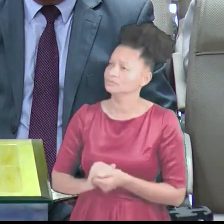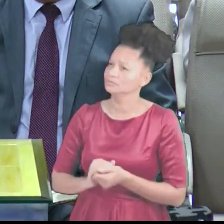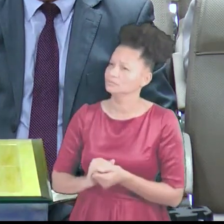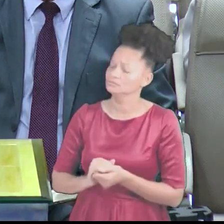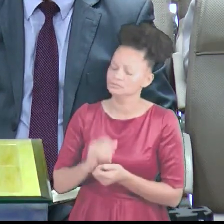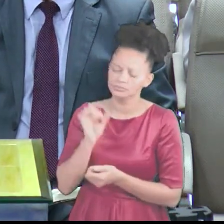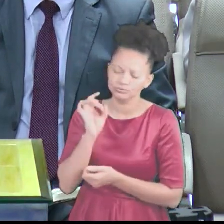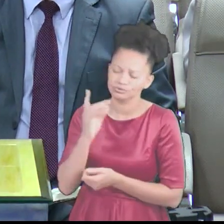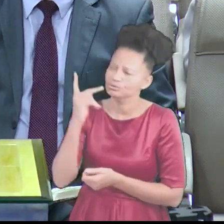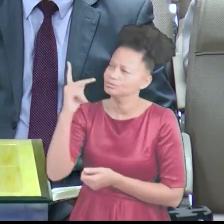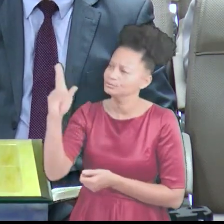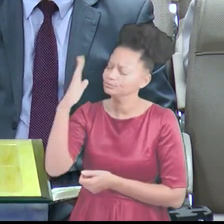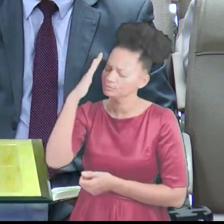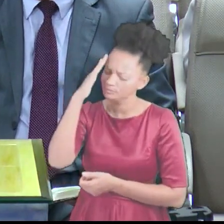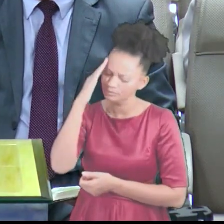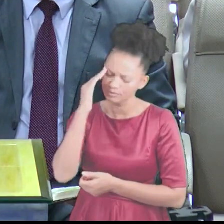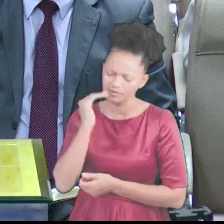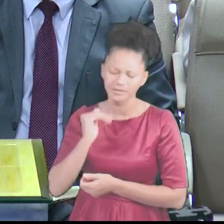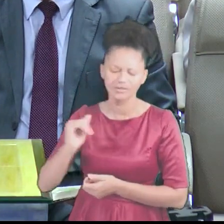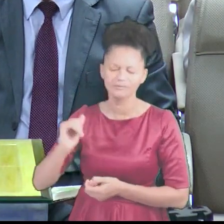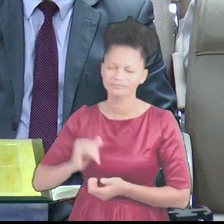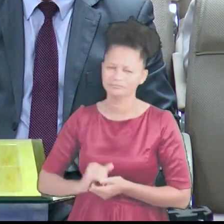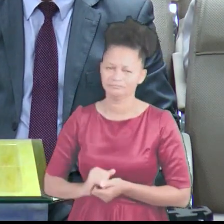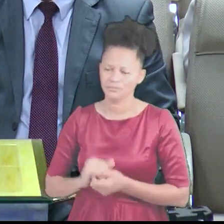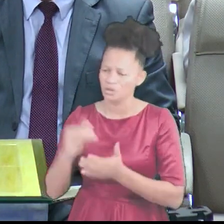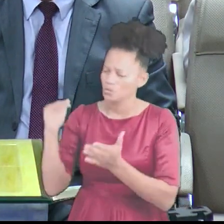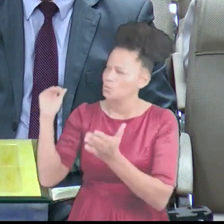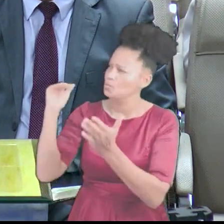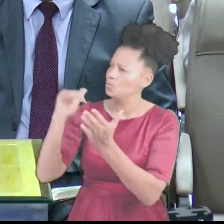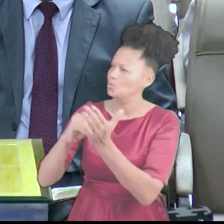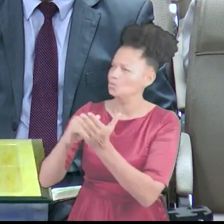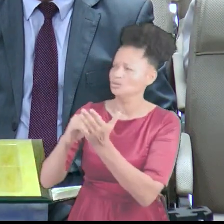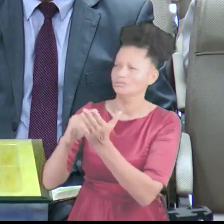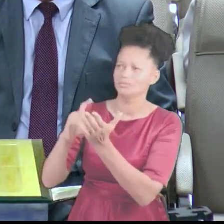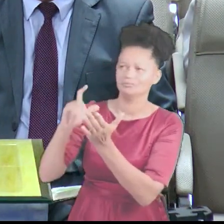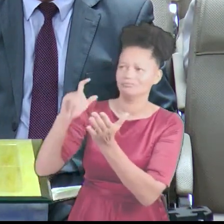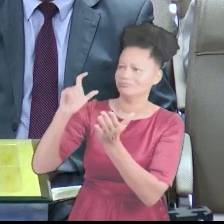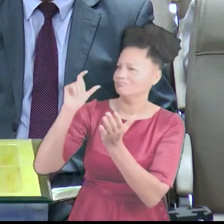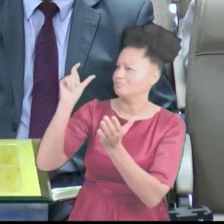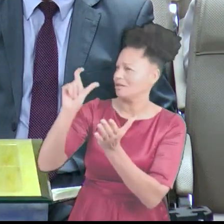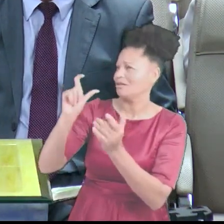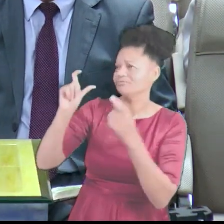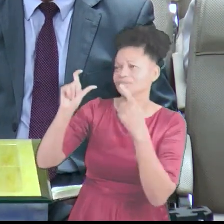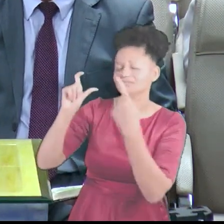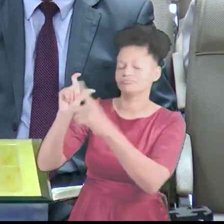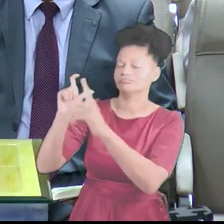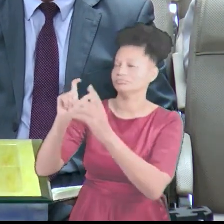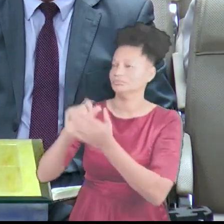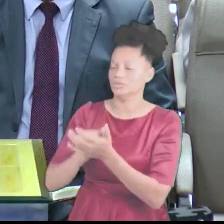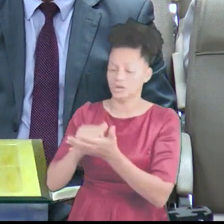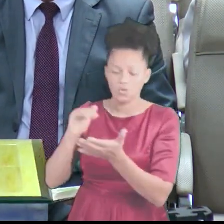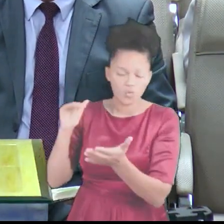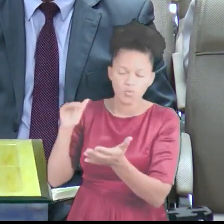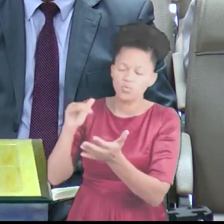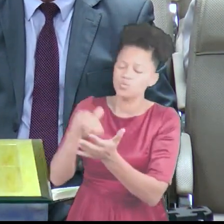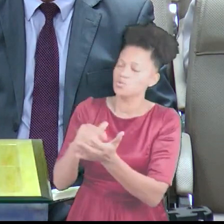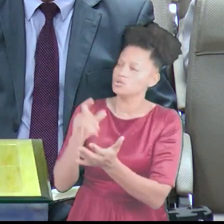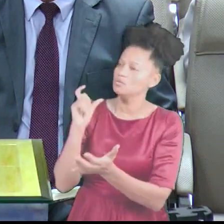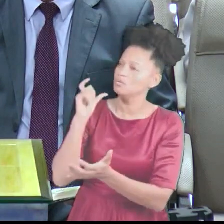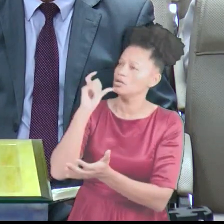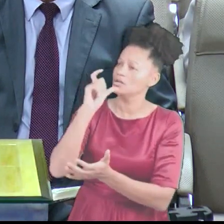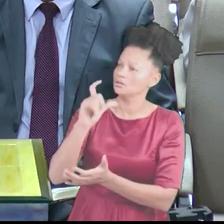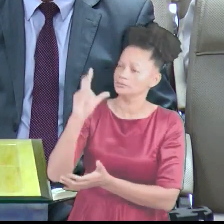Senhor, só tu sabes. A última palavra é tua. A última palavra é